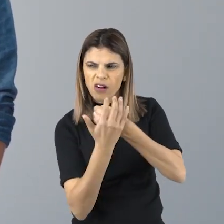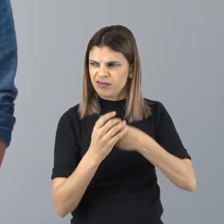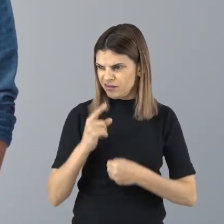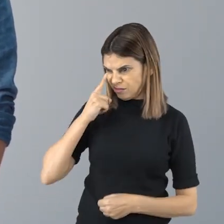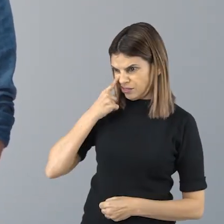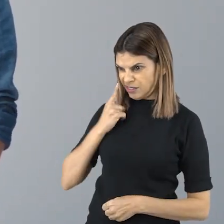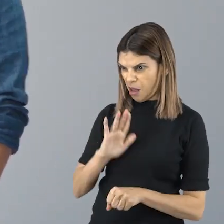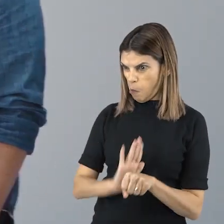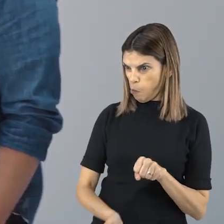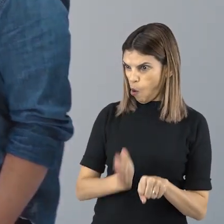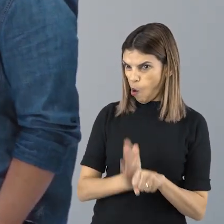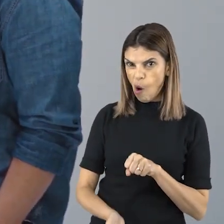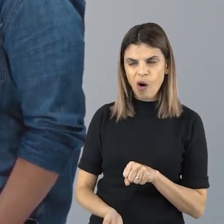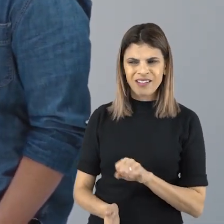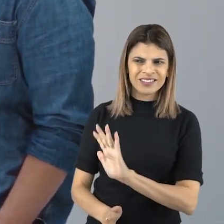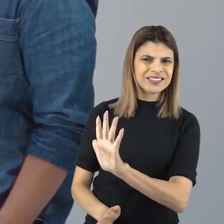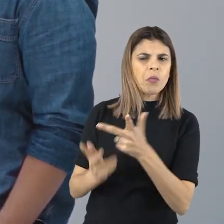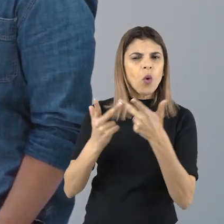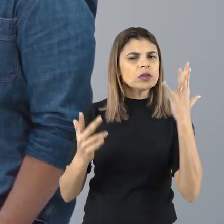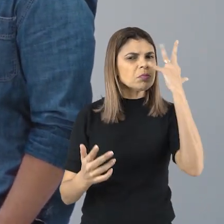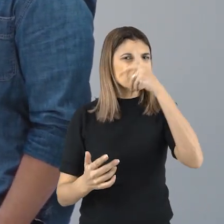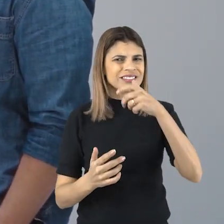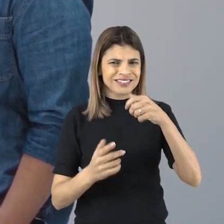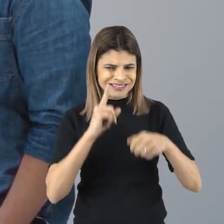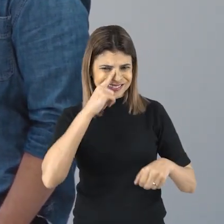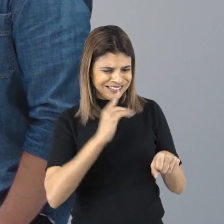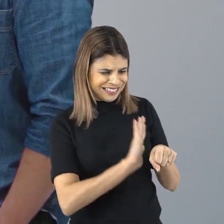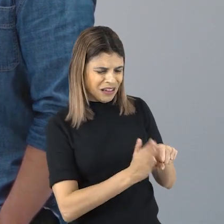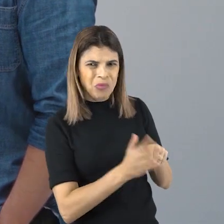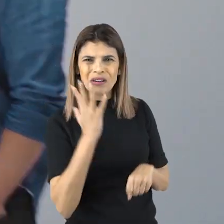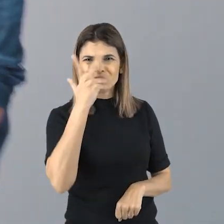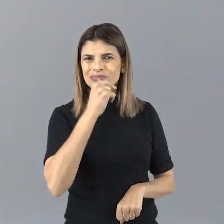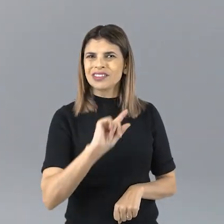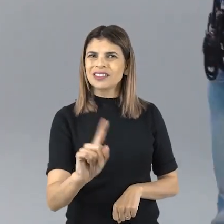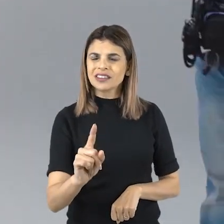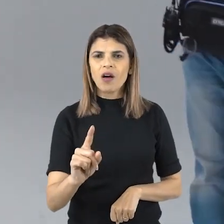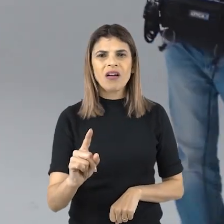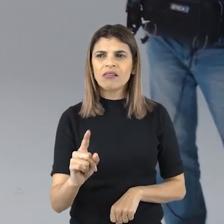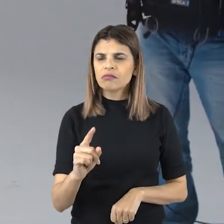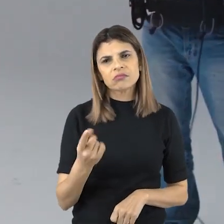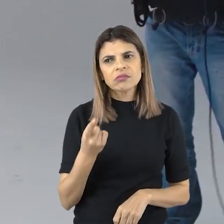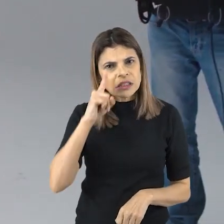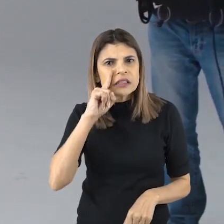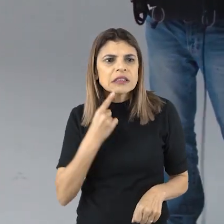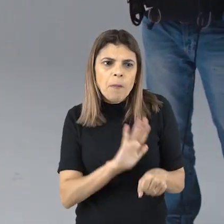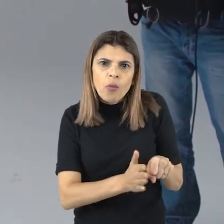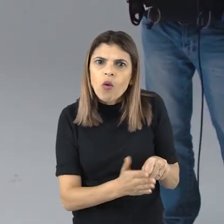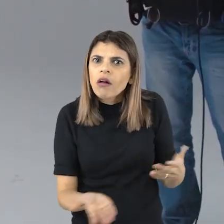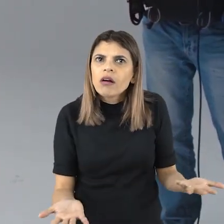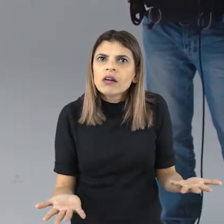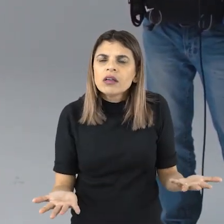bela cebola? É, um vegetal. Vamos falar de algo bonito. Cebolas não são bonitas, os diamantes são. Pessoas amam cebolas, Ben. Eu